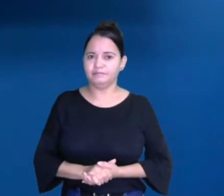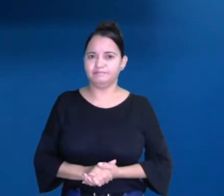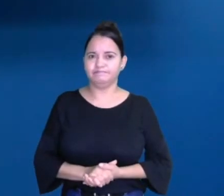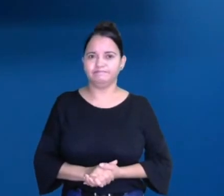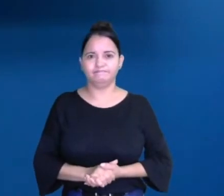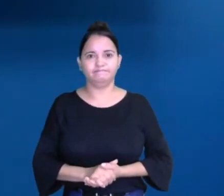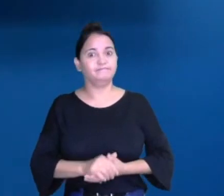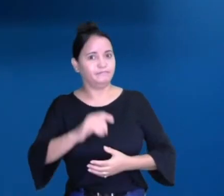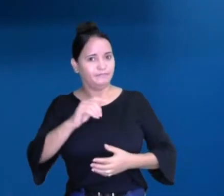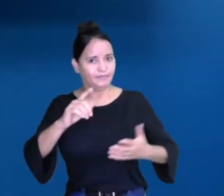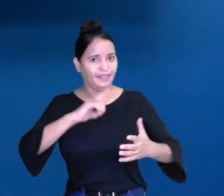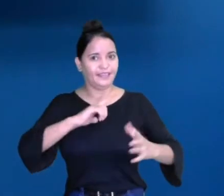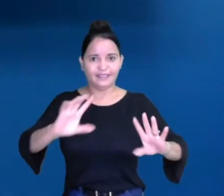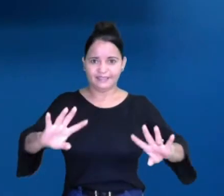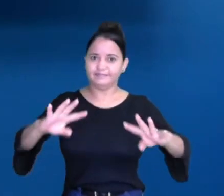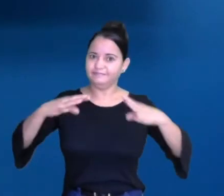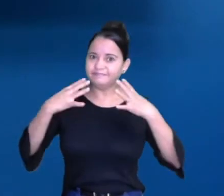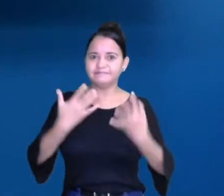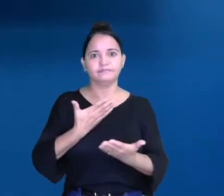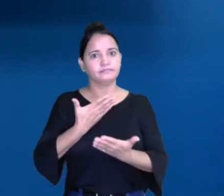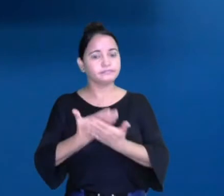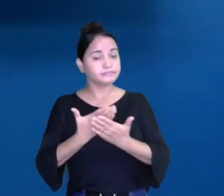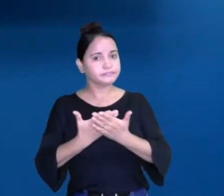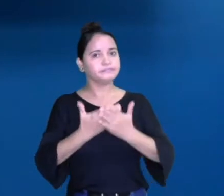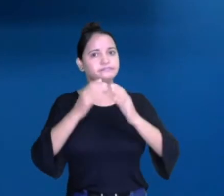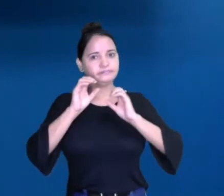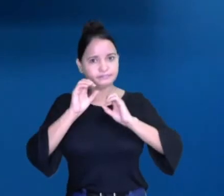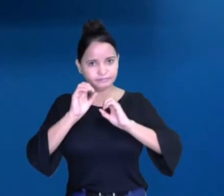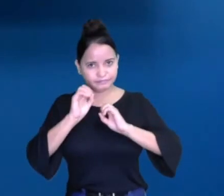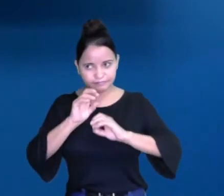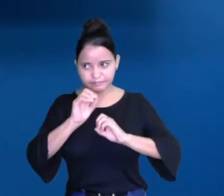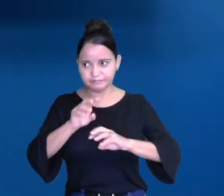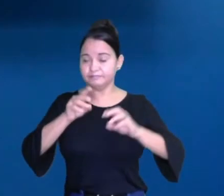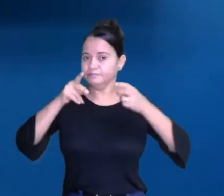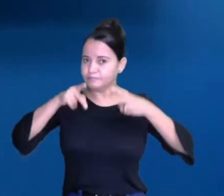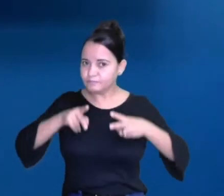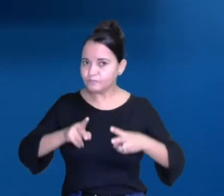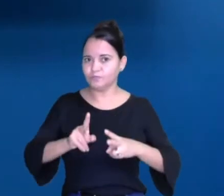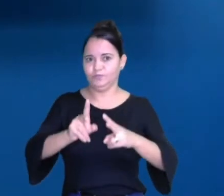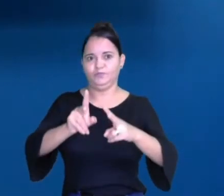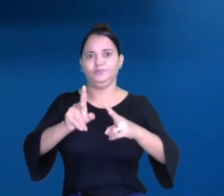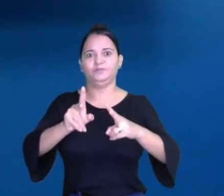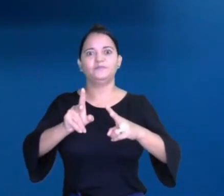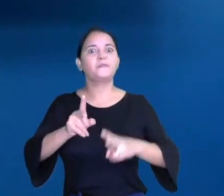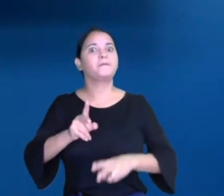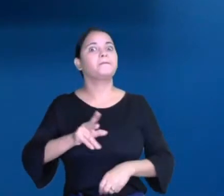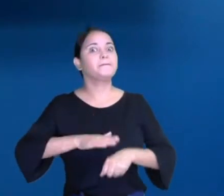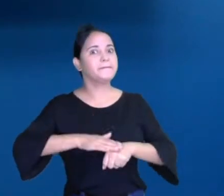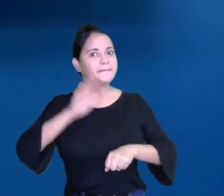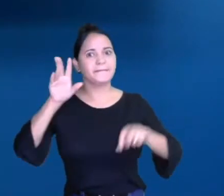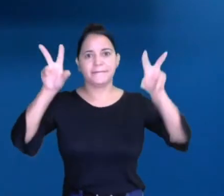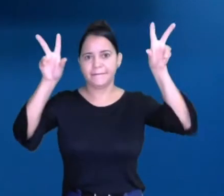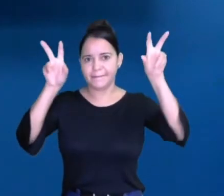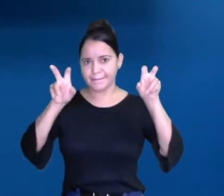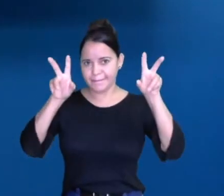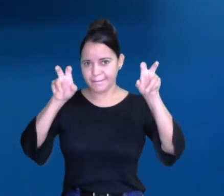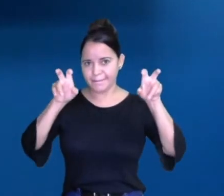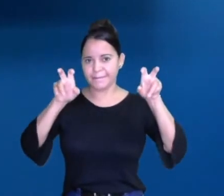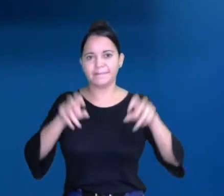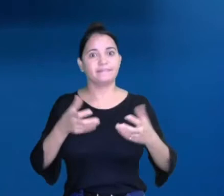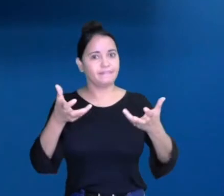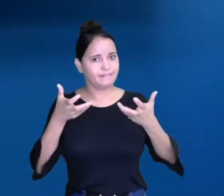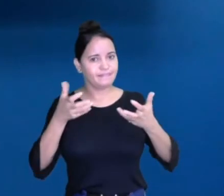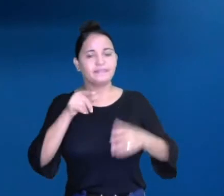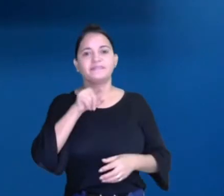de estar assistindo aí as nossas aulas? Vamos dar continuidade hoje a mais um tema da matemática e eu quero